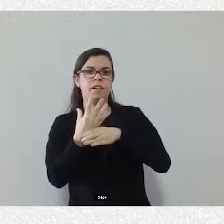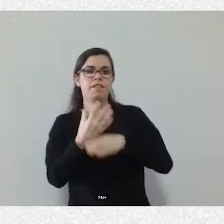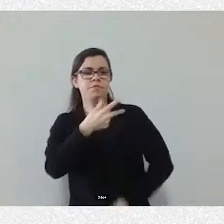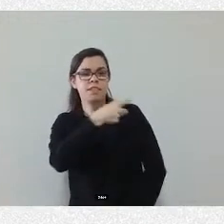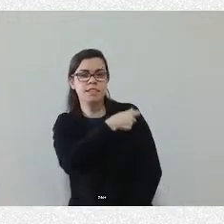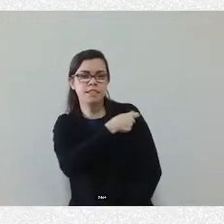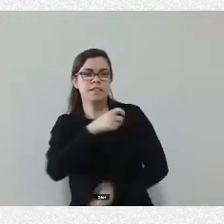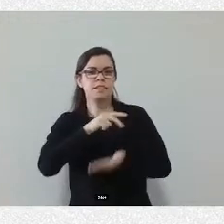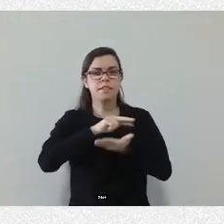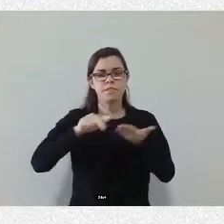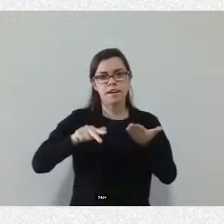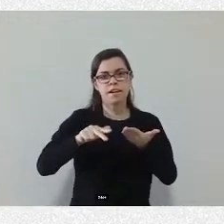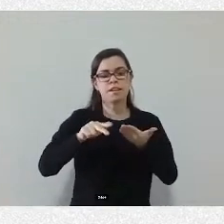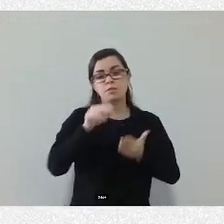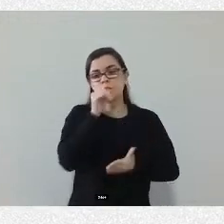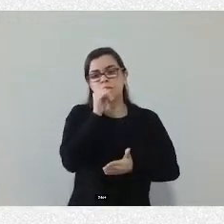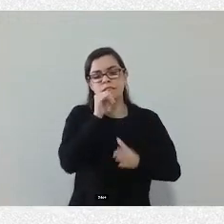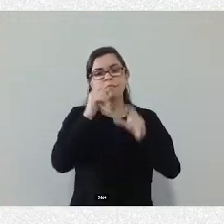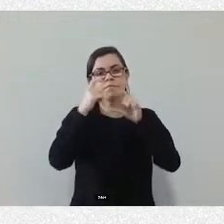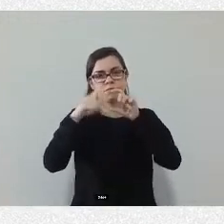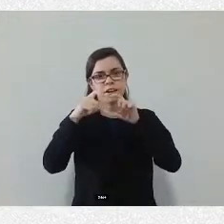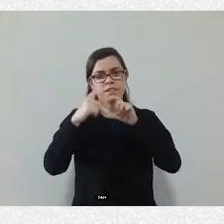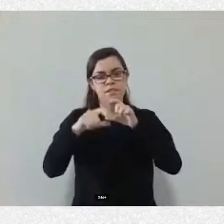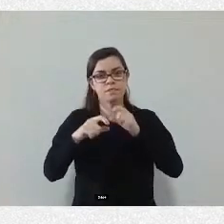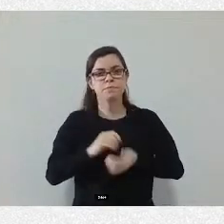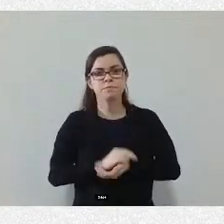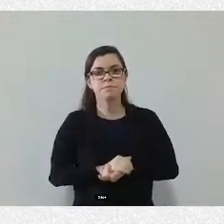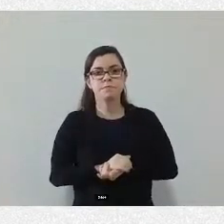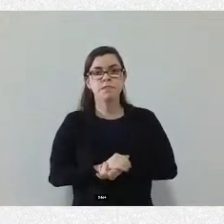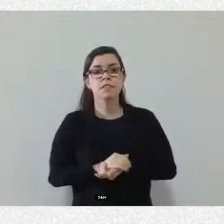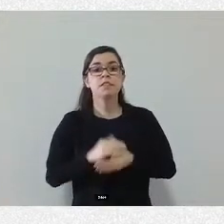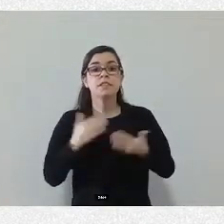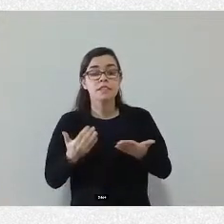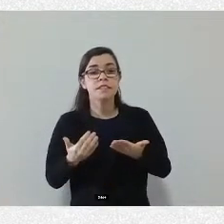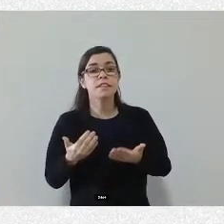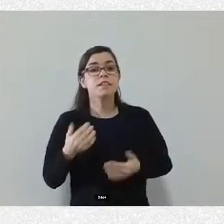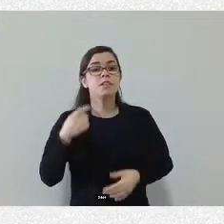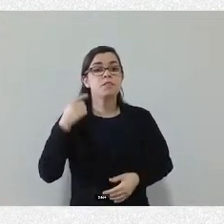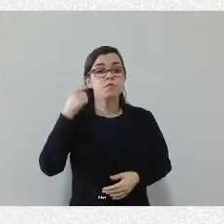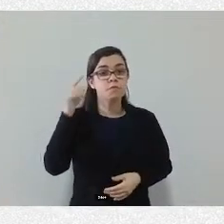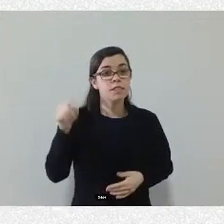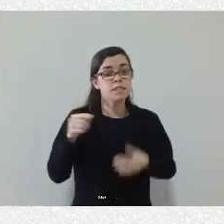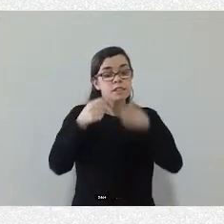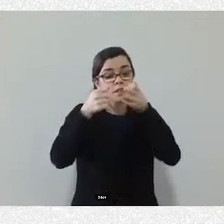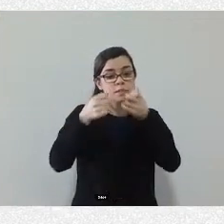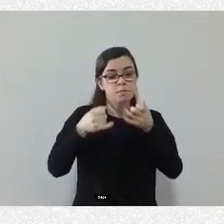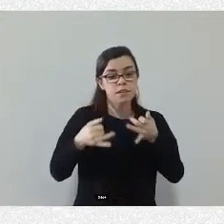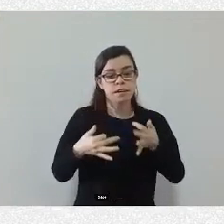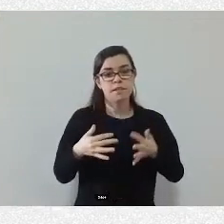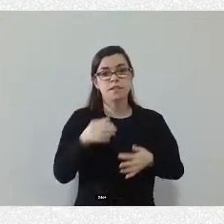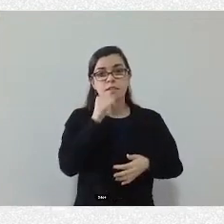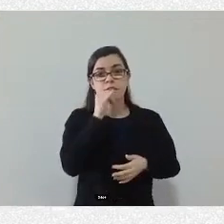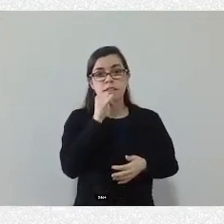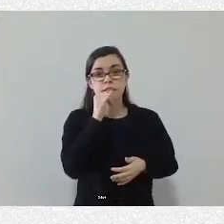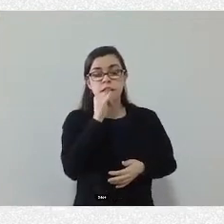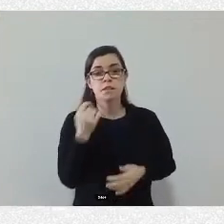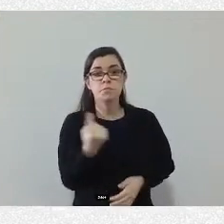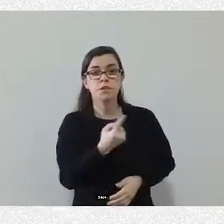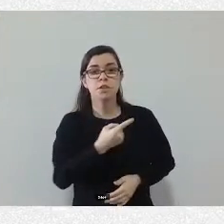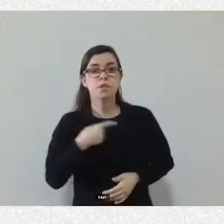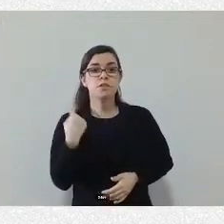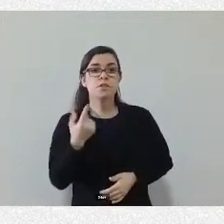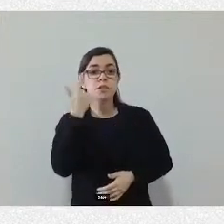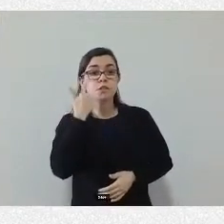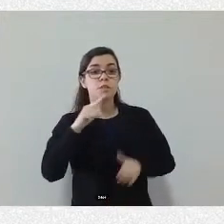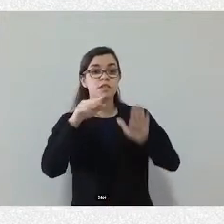uma ideia, e não é objeto do estudo, pois faz parte de uma outra ação do Moinhos de Ventos, nós integramos o Programa